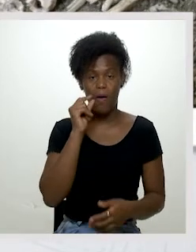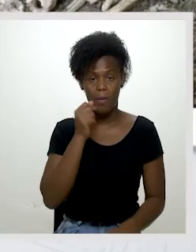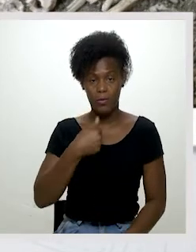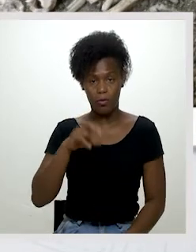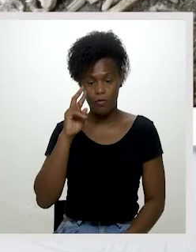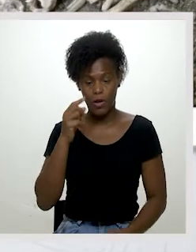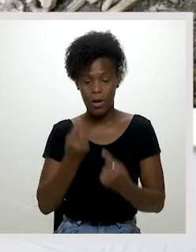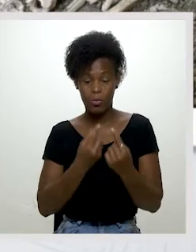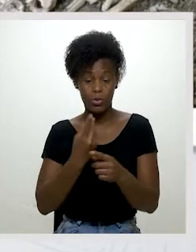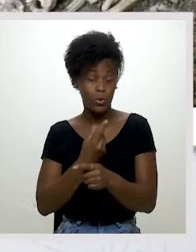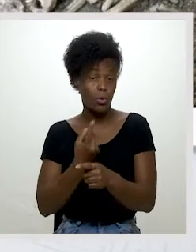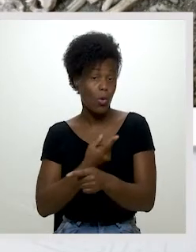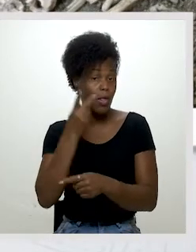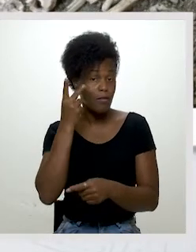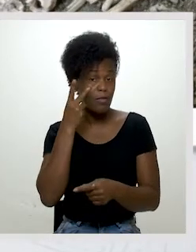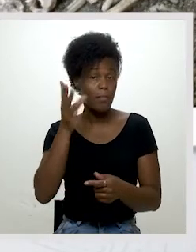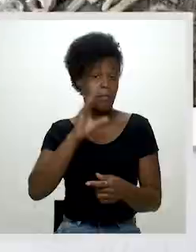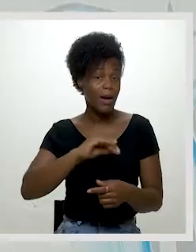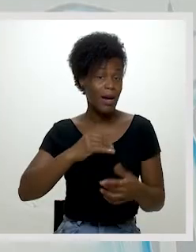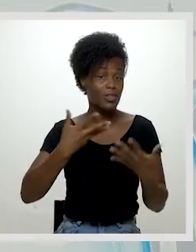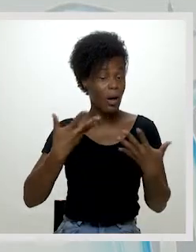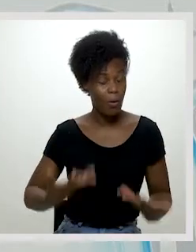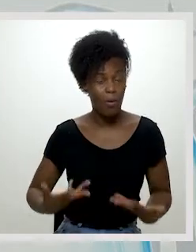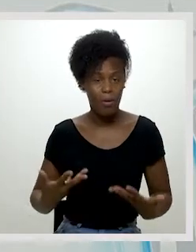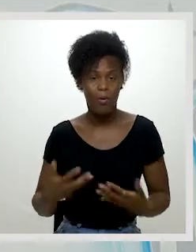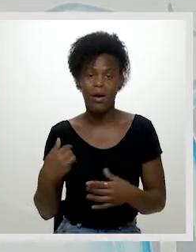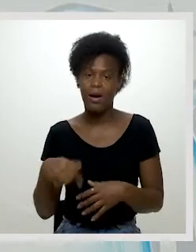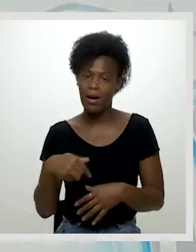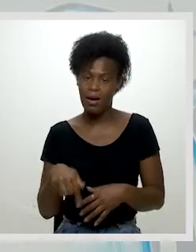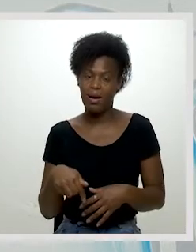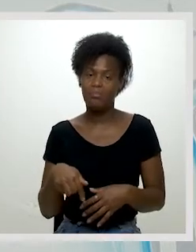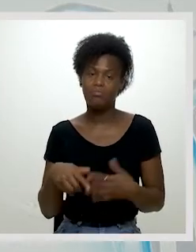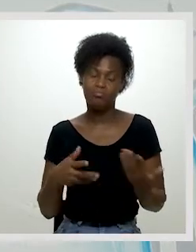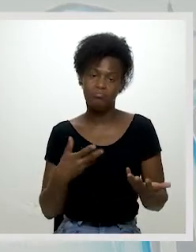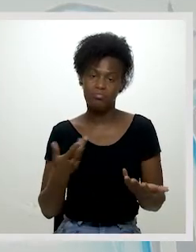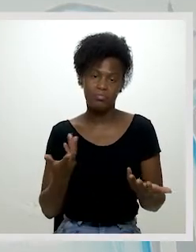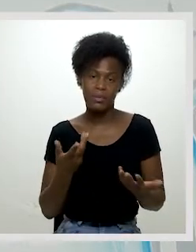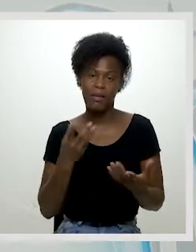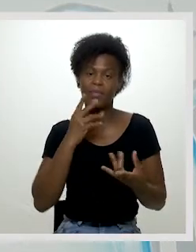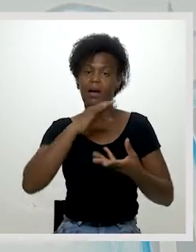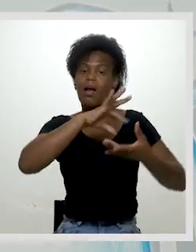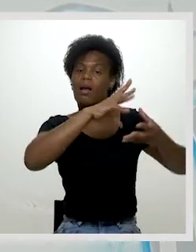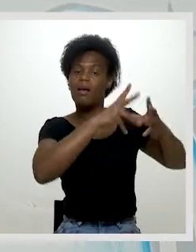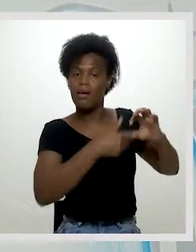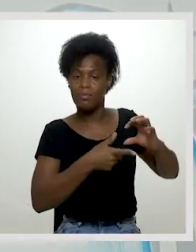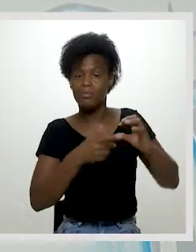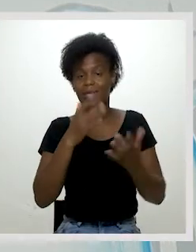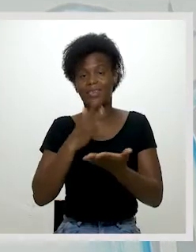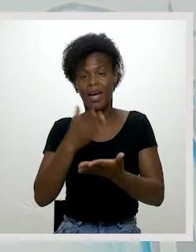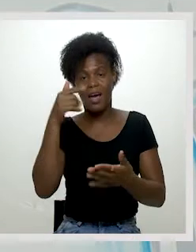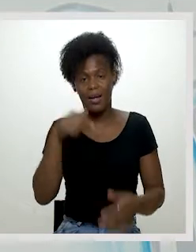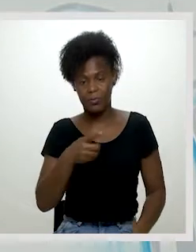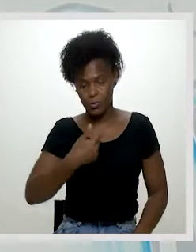como vimos, é um dos seres vivos mais recentes que apareceu no nosso planeta. Então,